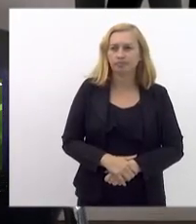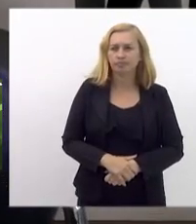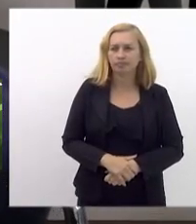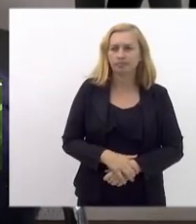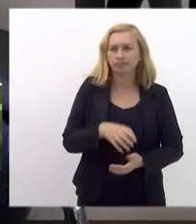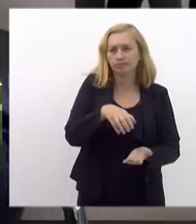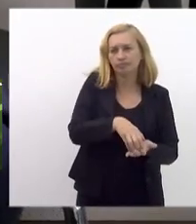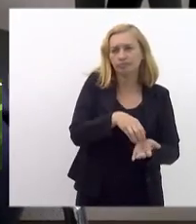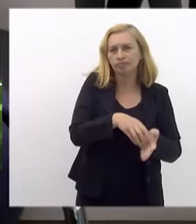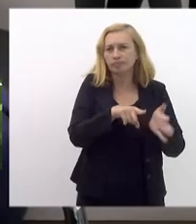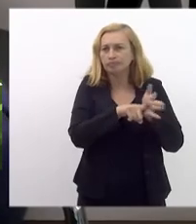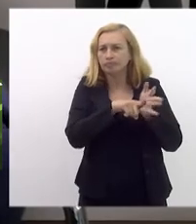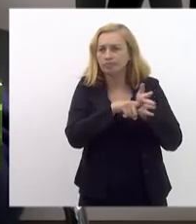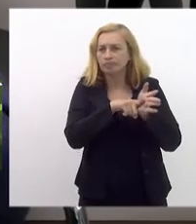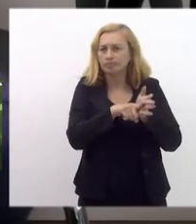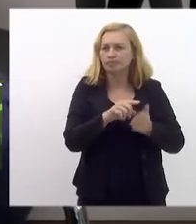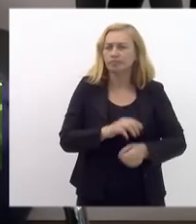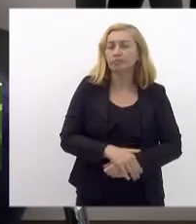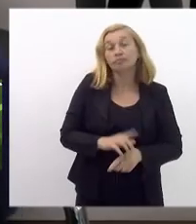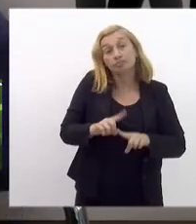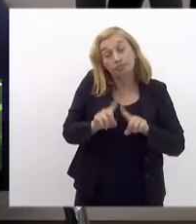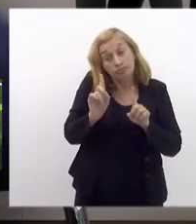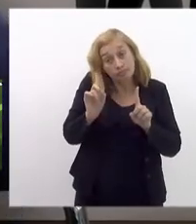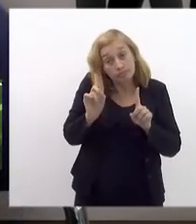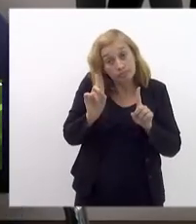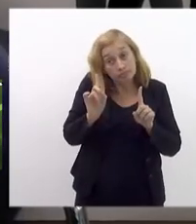centro de pesquisa, mas